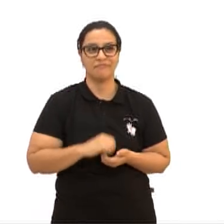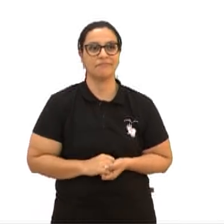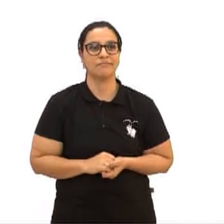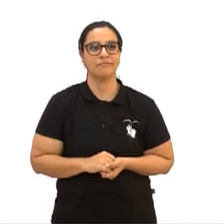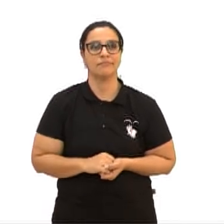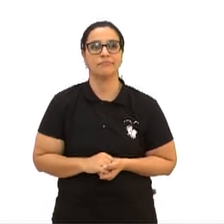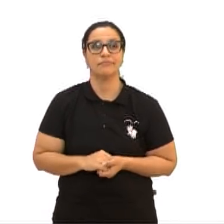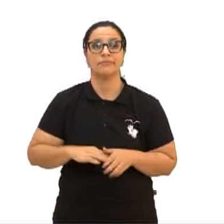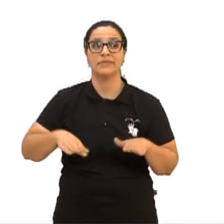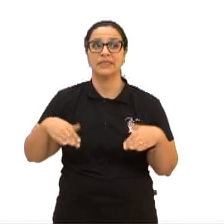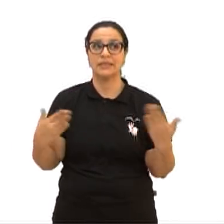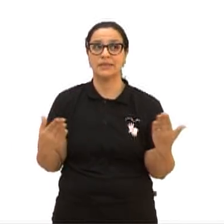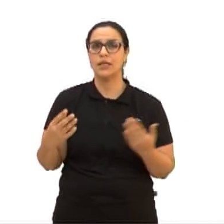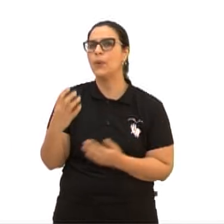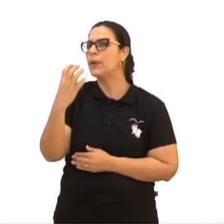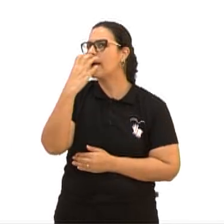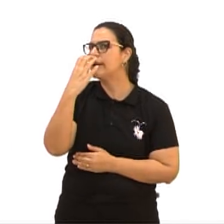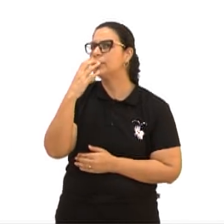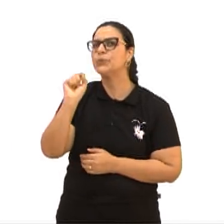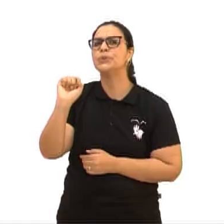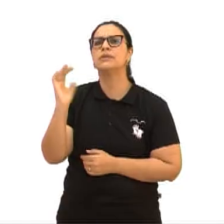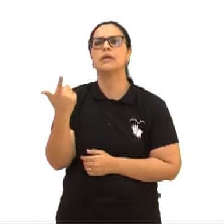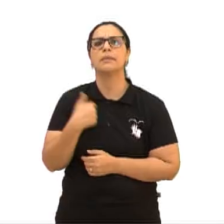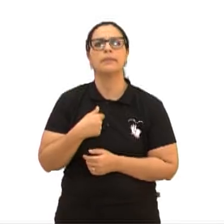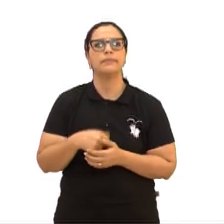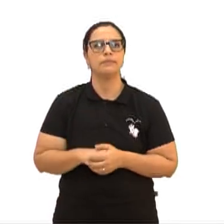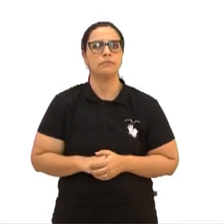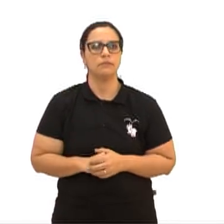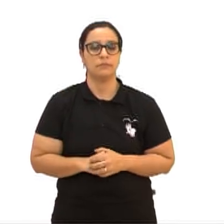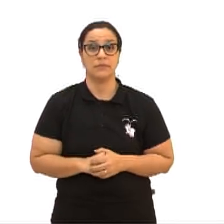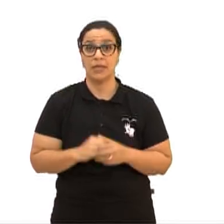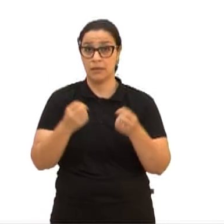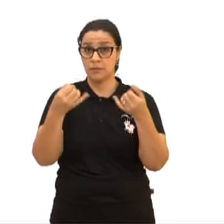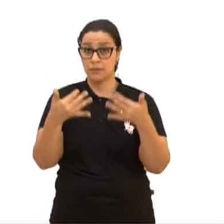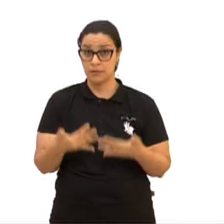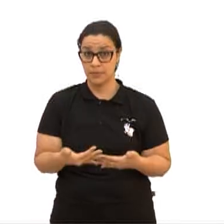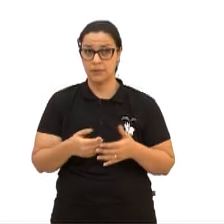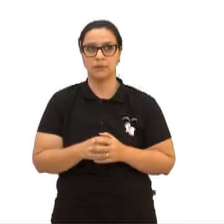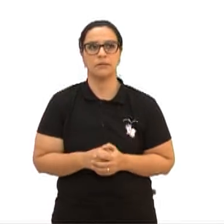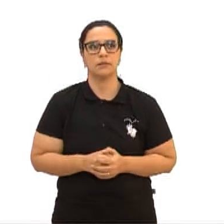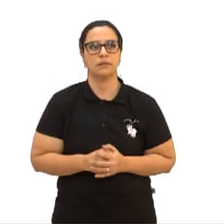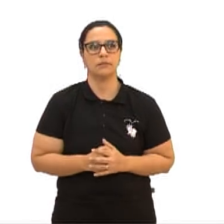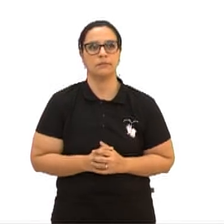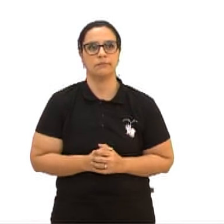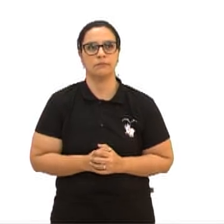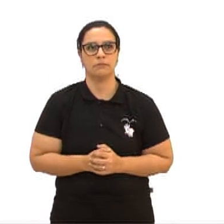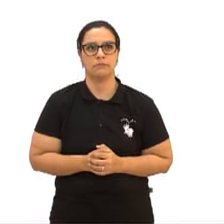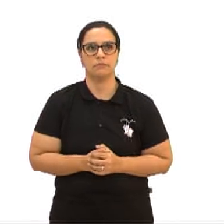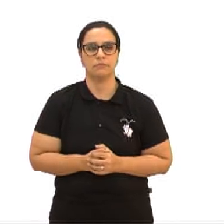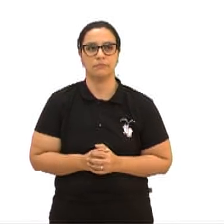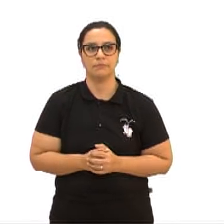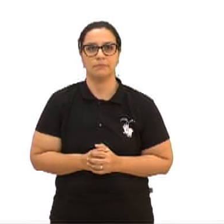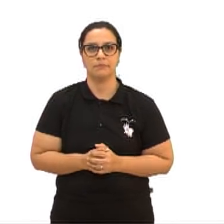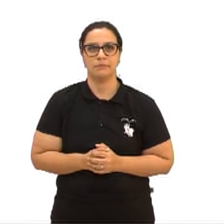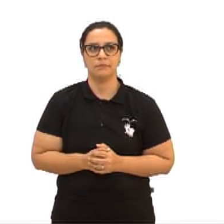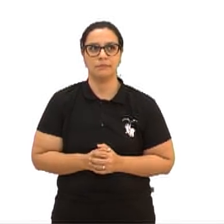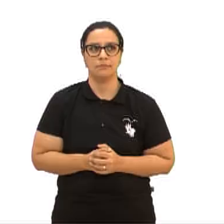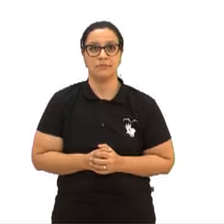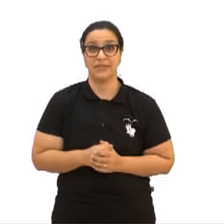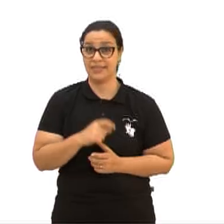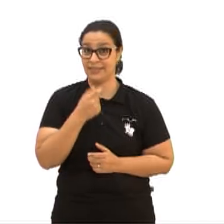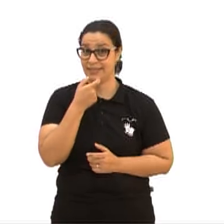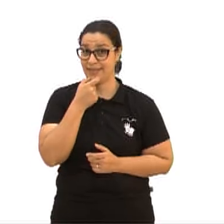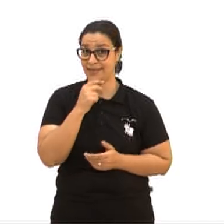E aí, olha como o Snoopy ficou na última. E ele diz, listening to someone